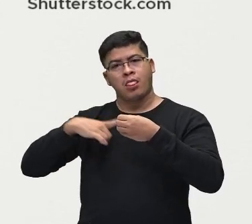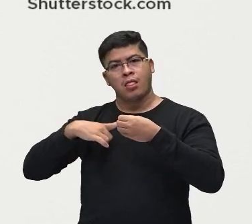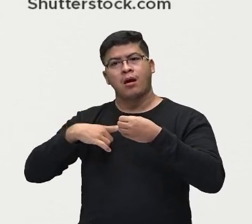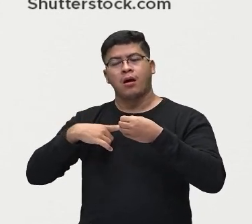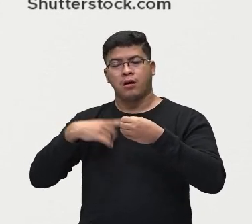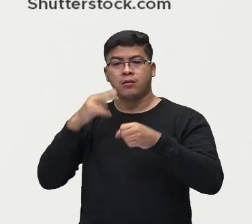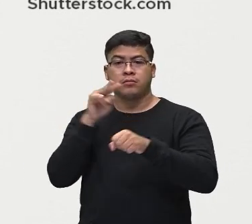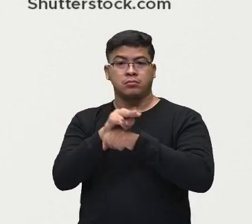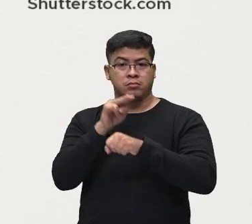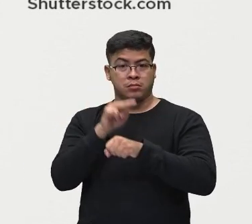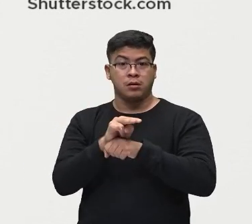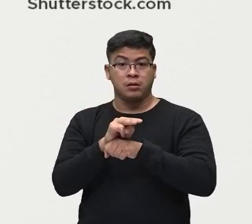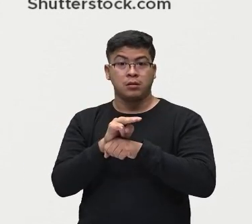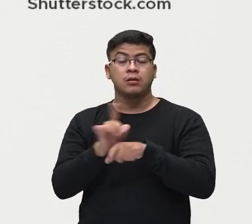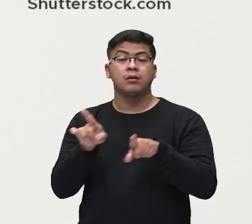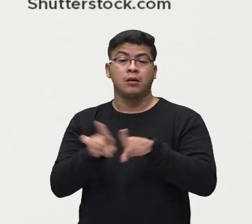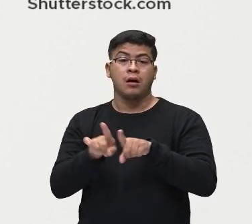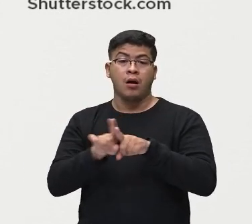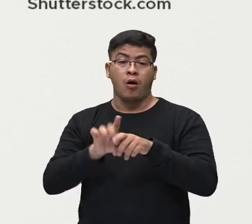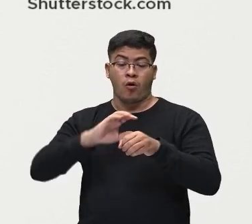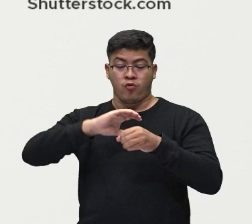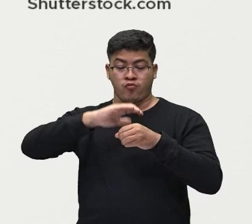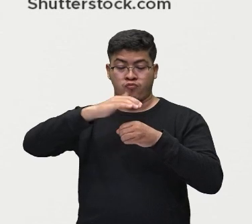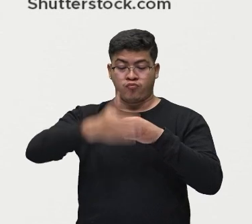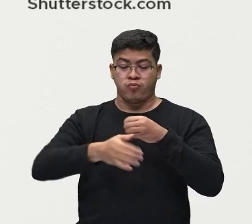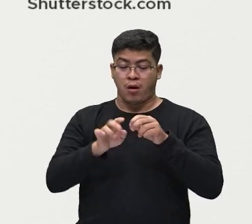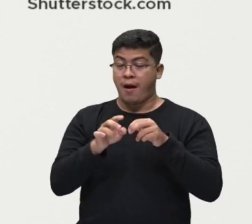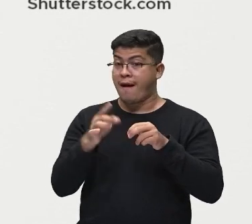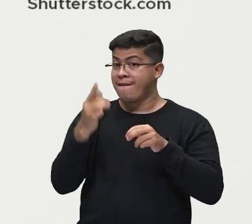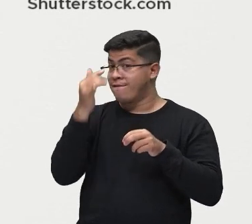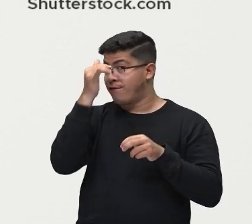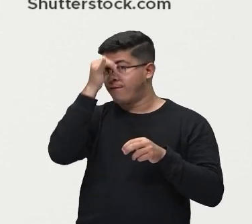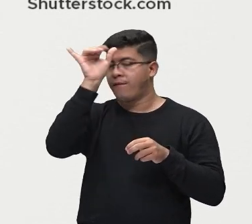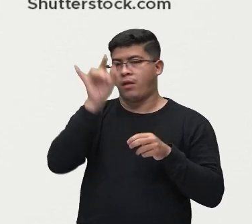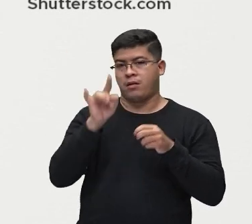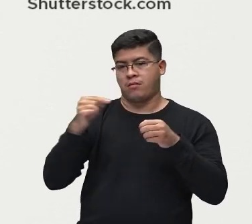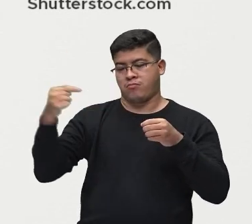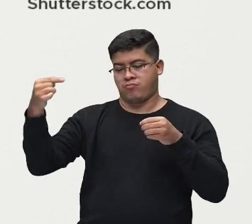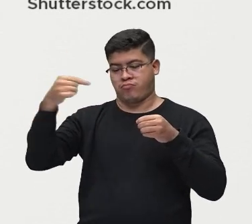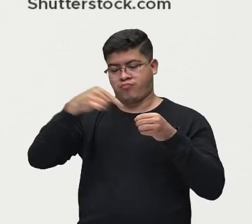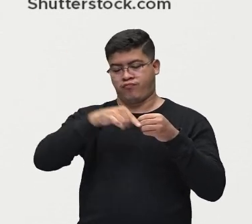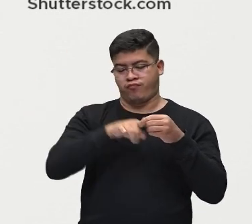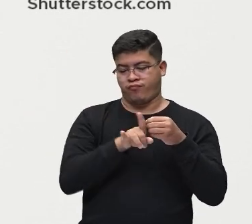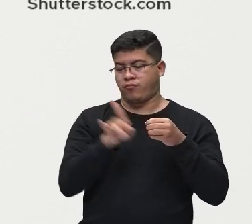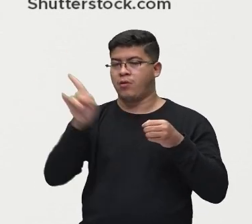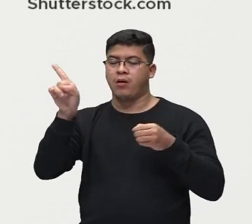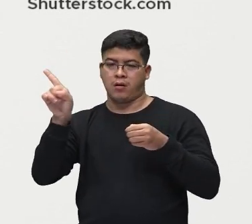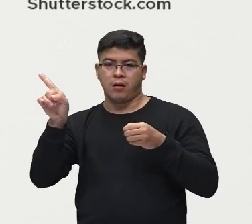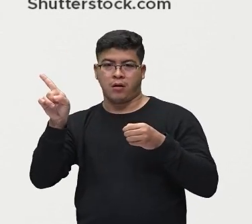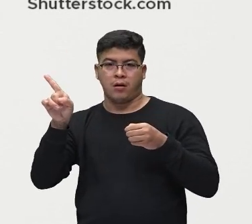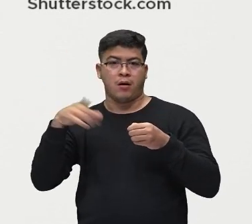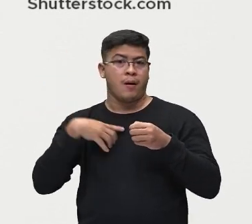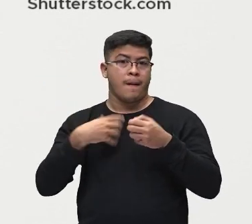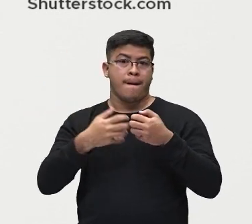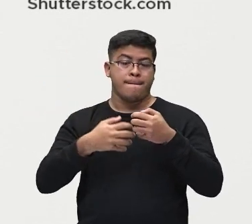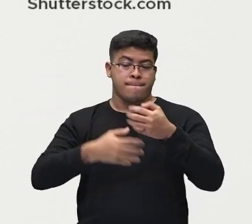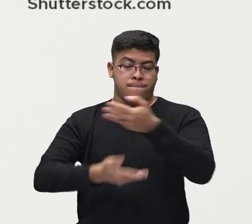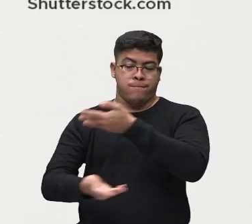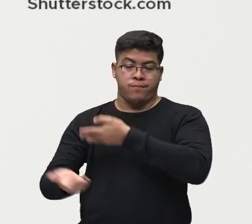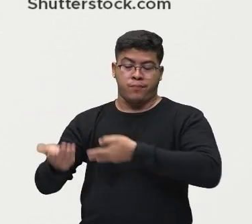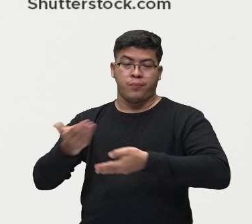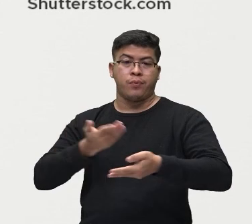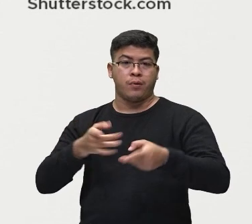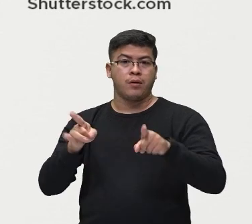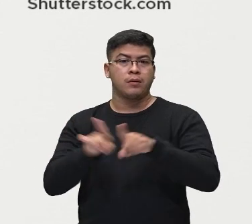revestimentos espelhados para evitar a troca de calor entre o interior e